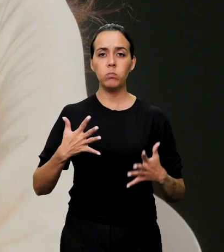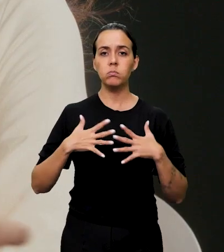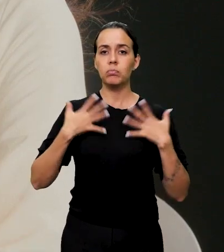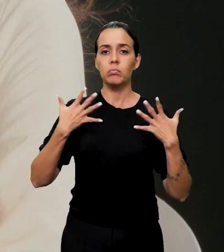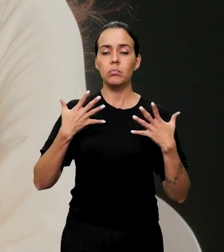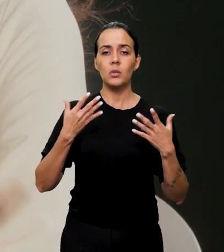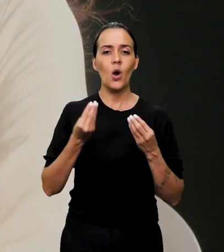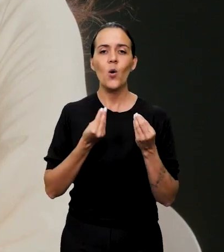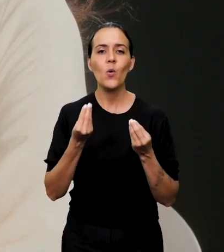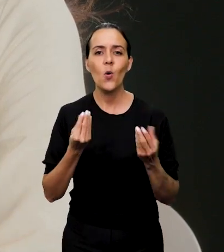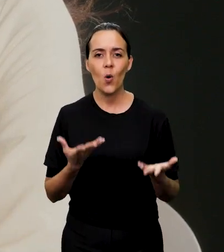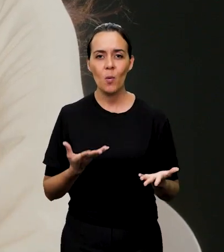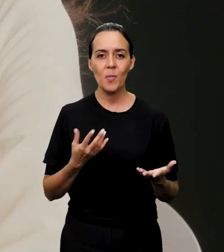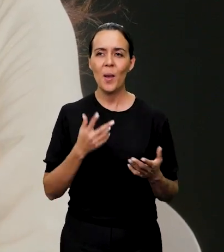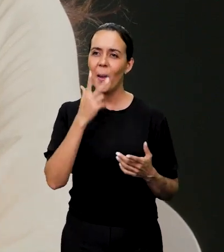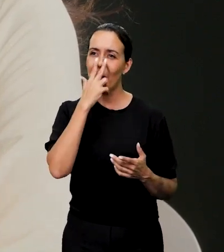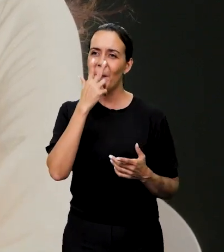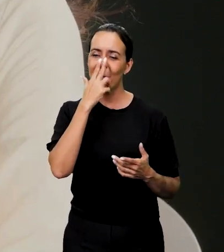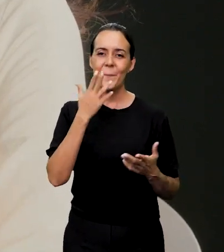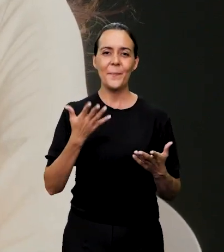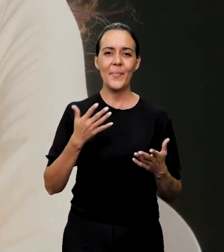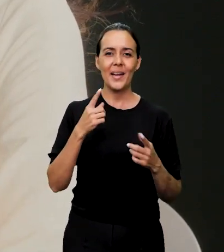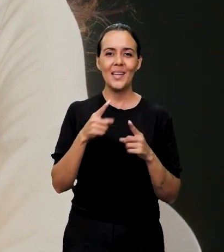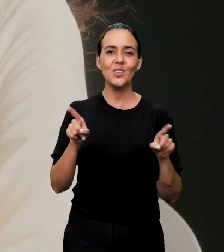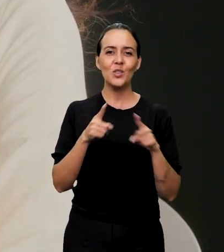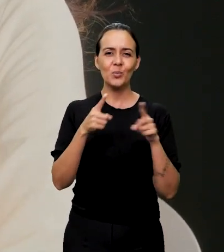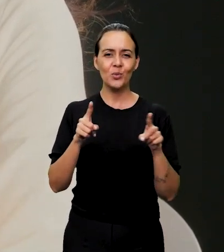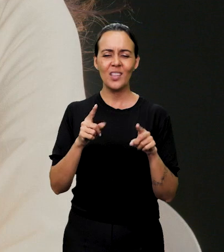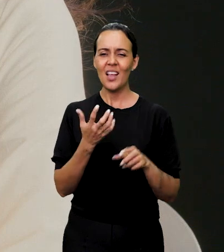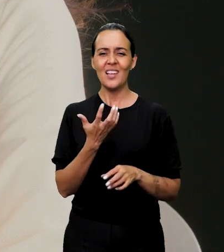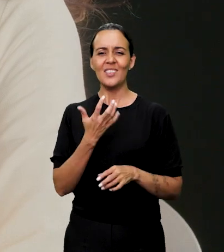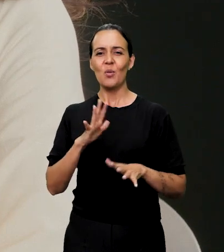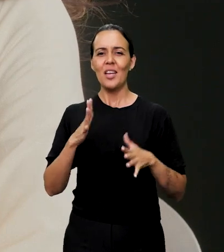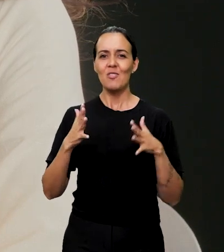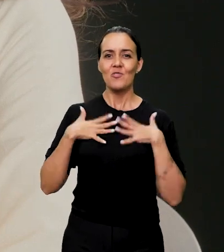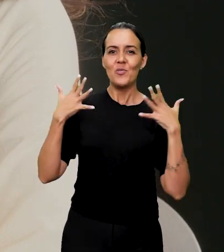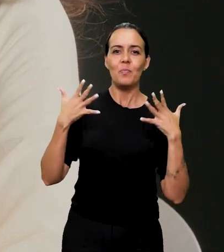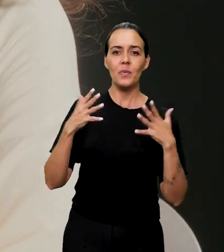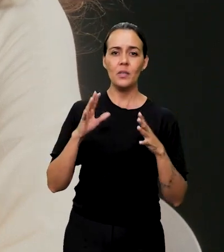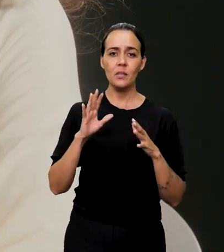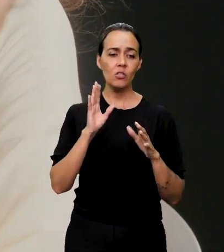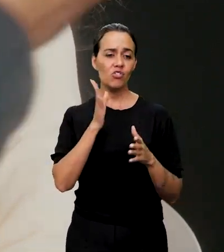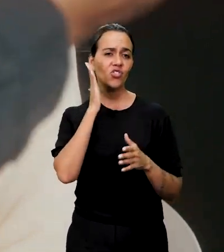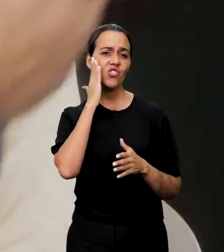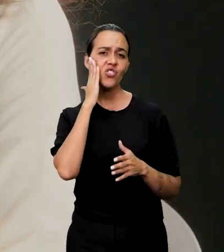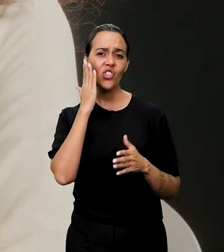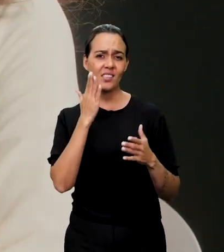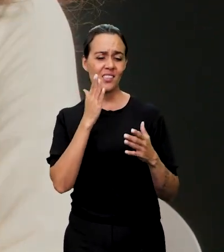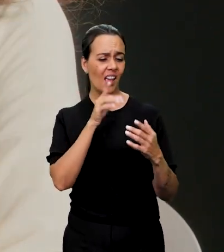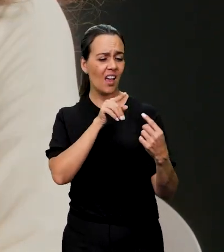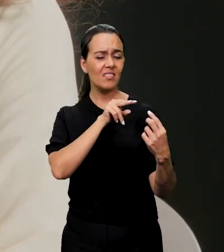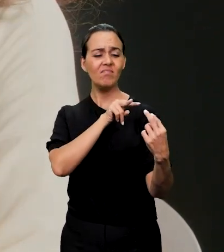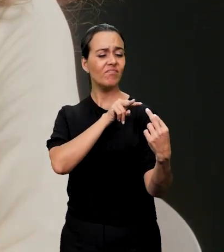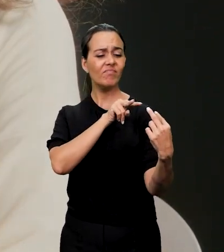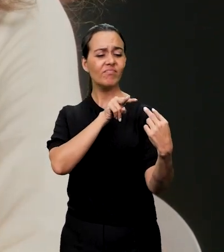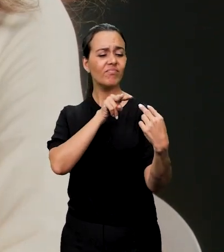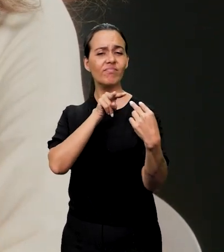Em algum nível... Nossa, isso parece a música do Radiohead, No Alarms and No Surprises. Ela regala Pois os é. olhos para Juliana. Não, eu acho que o